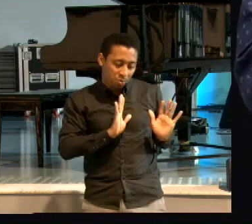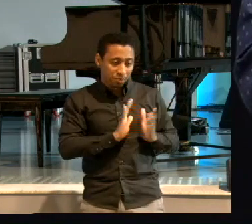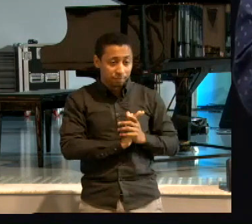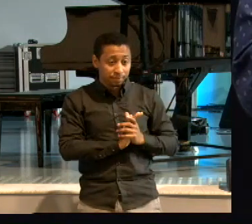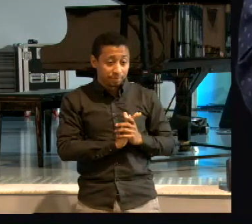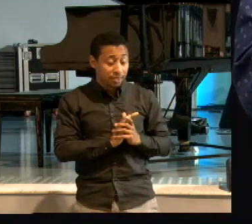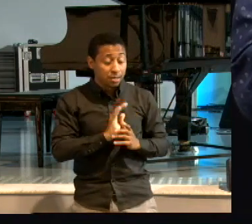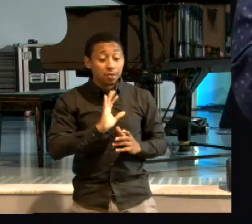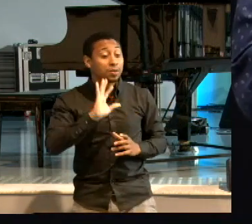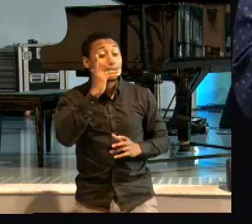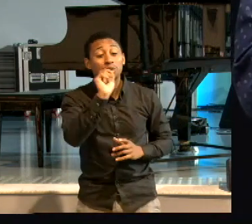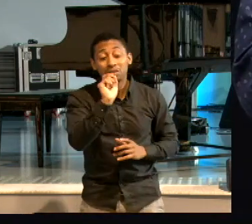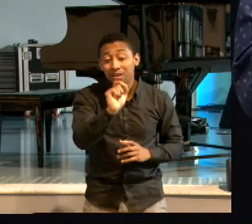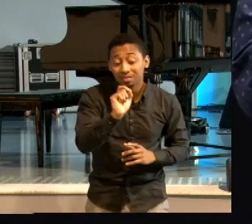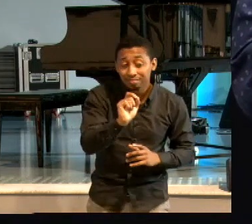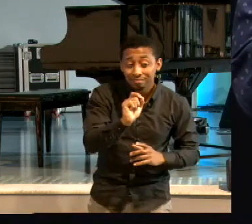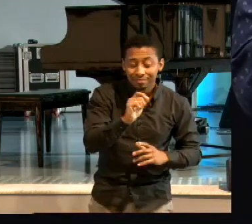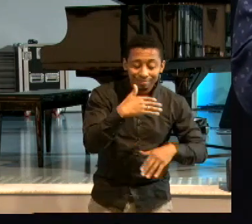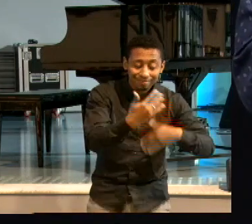sempre desastroso.